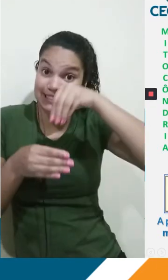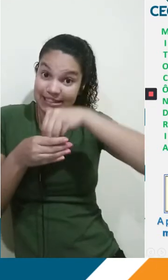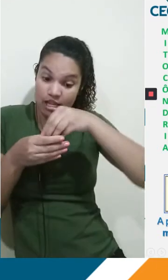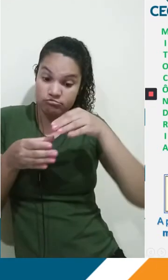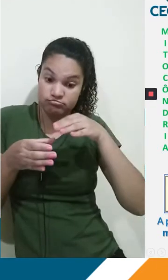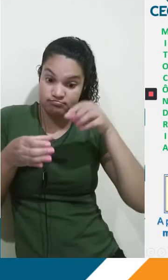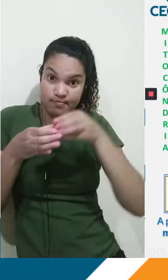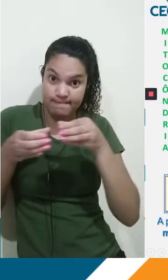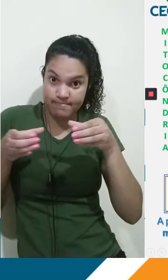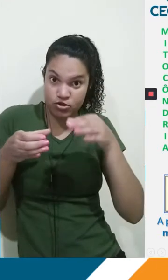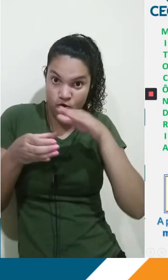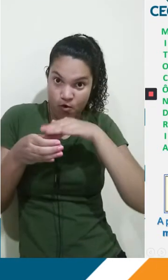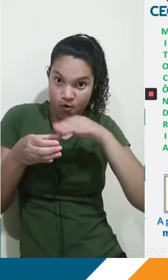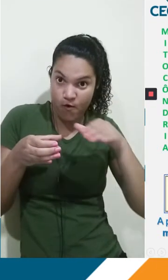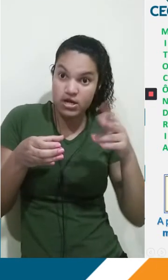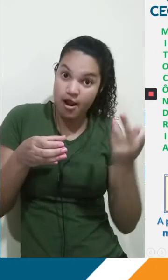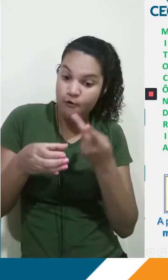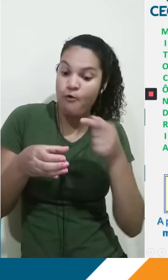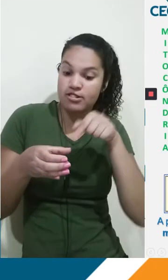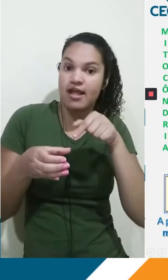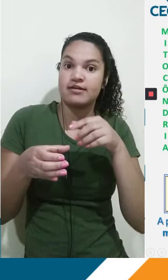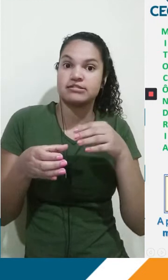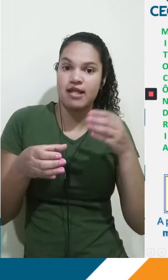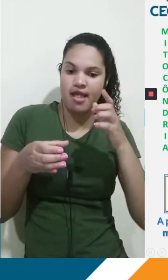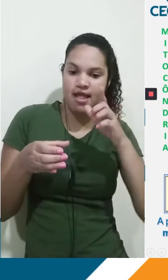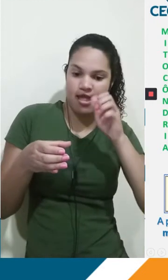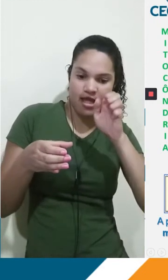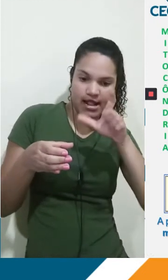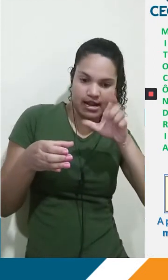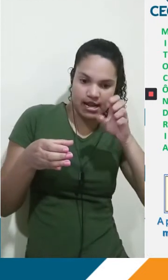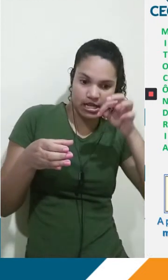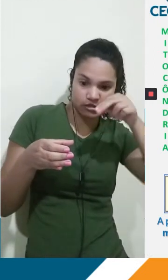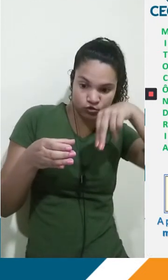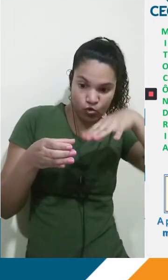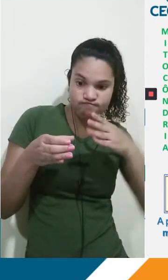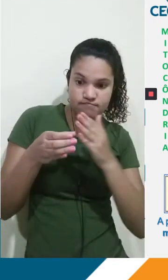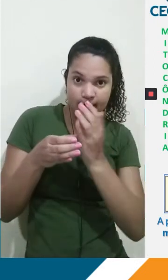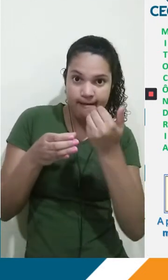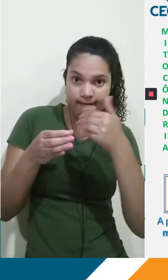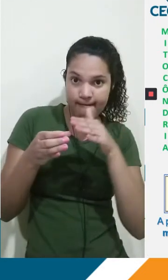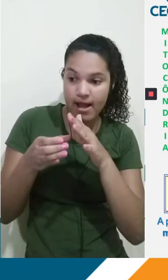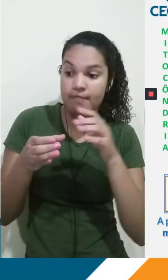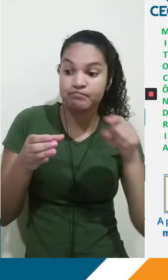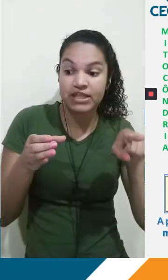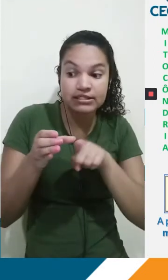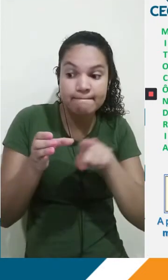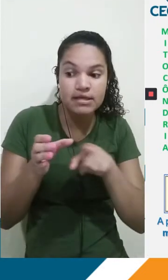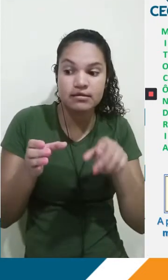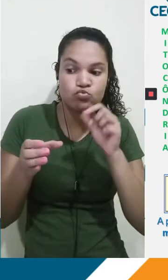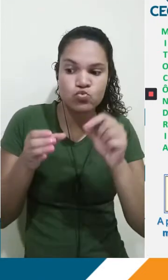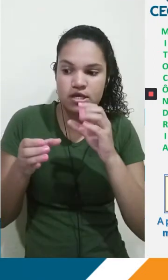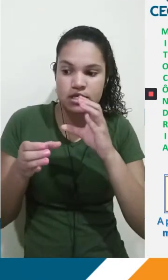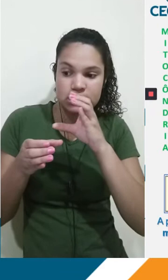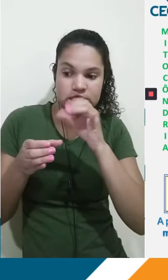mitocôndria ocorrerá a cadeia de transporte de elétrons, uma oxidação do piruvato e o